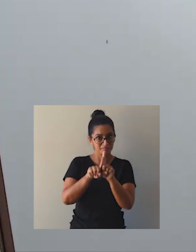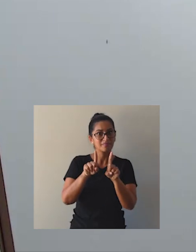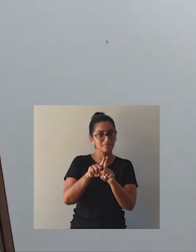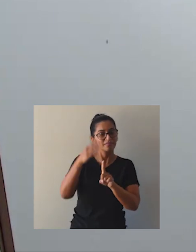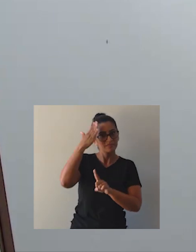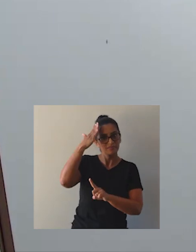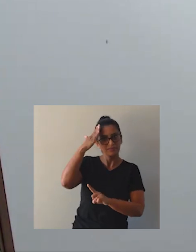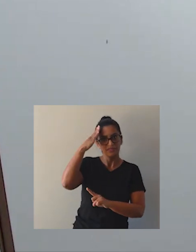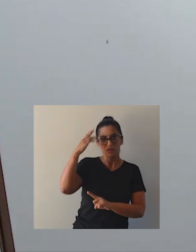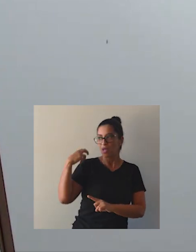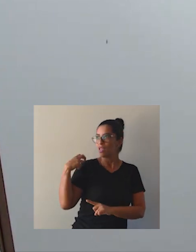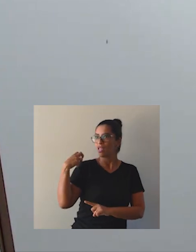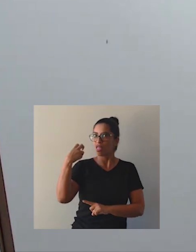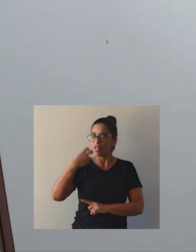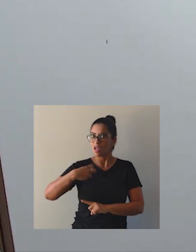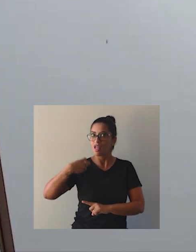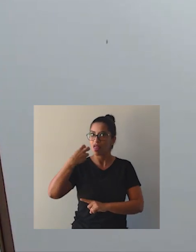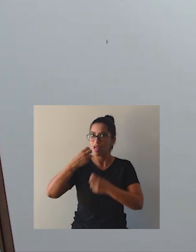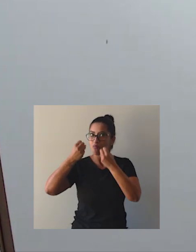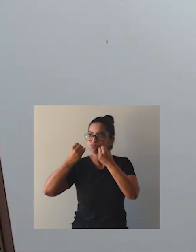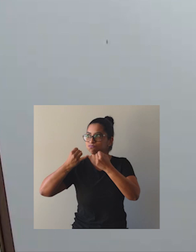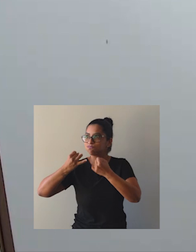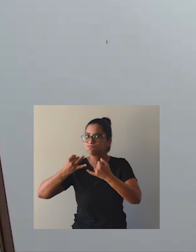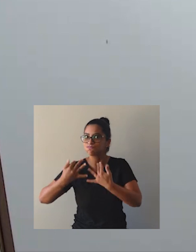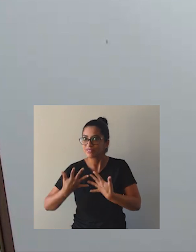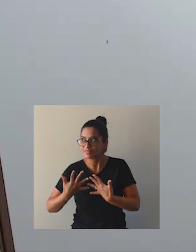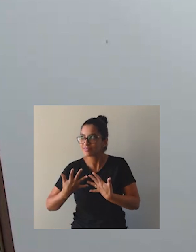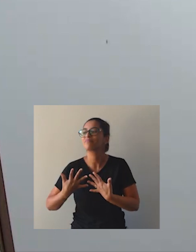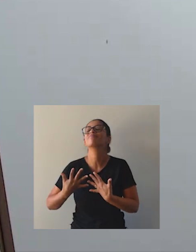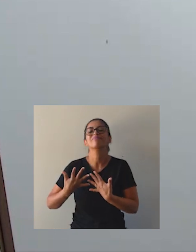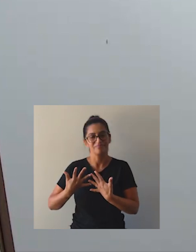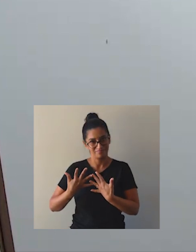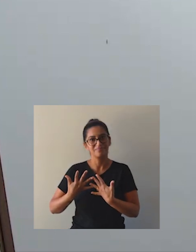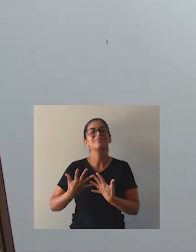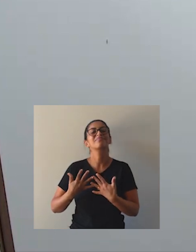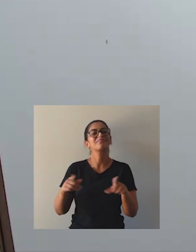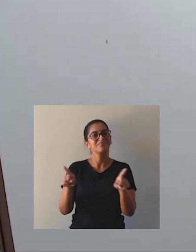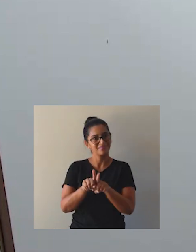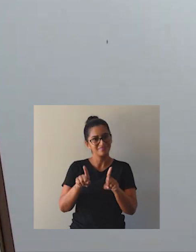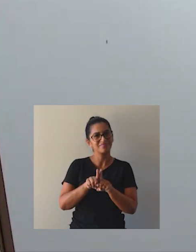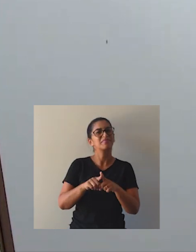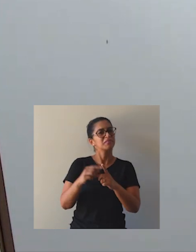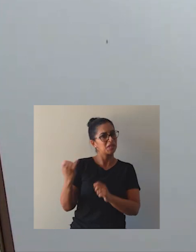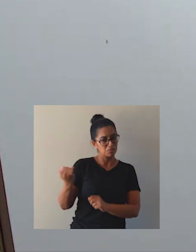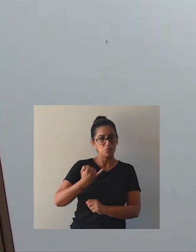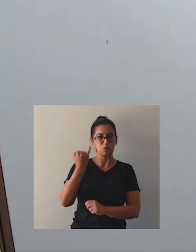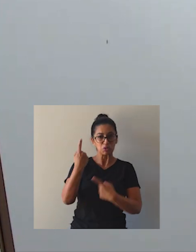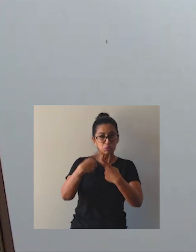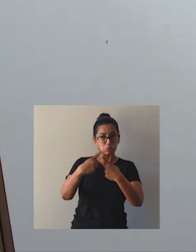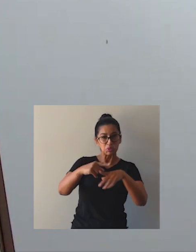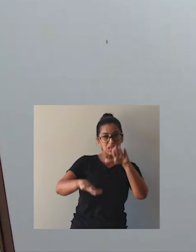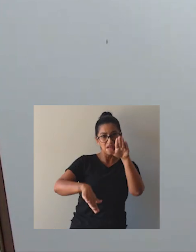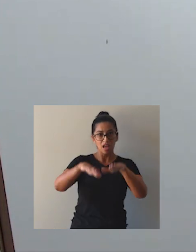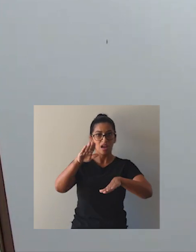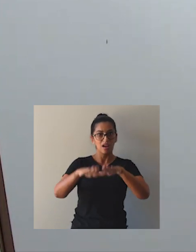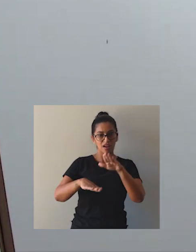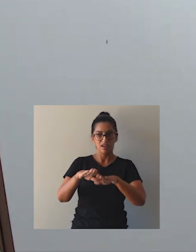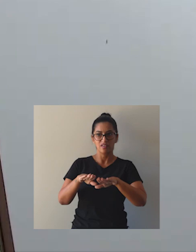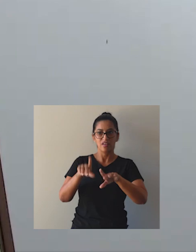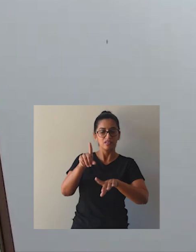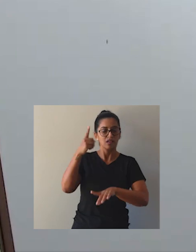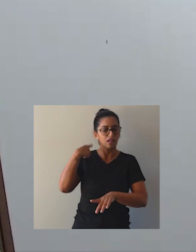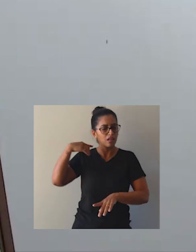porque nem tudo, mesmo ela sendo baixa visão, ela tem noção do que está acontecendo, que muita coisa ela não consegue visualizar,